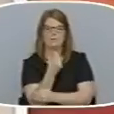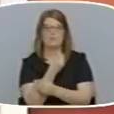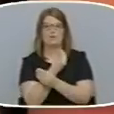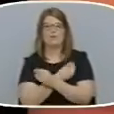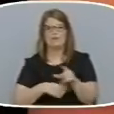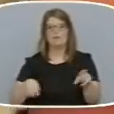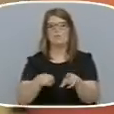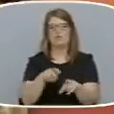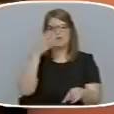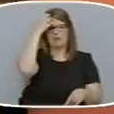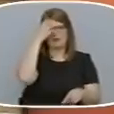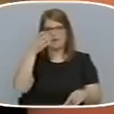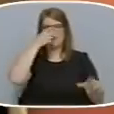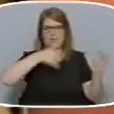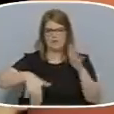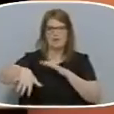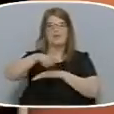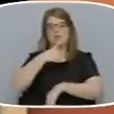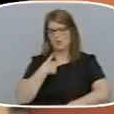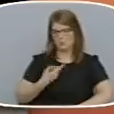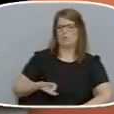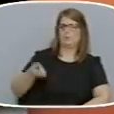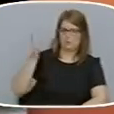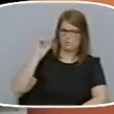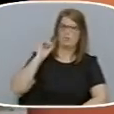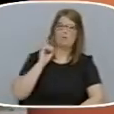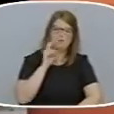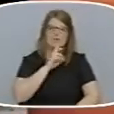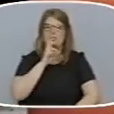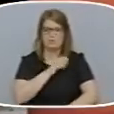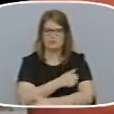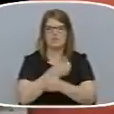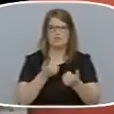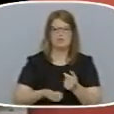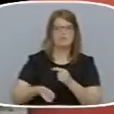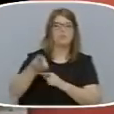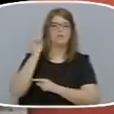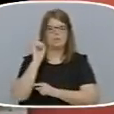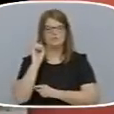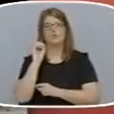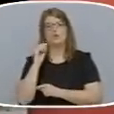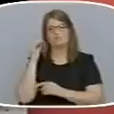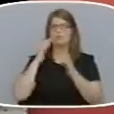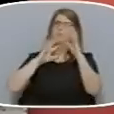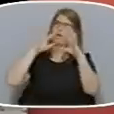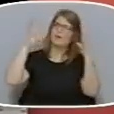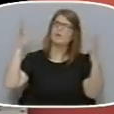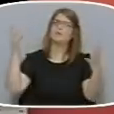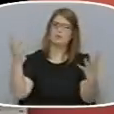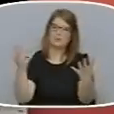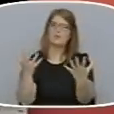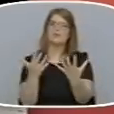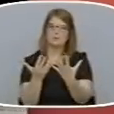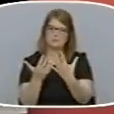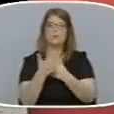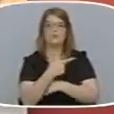rei das multidões. Não sou rato da cidade, nem do campo, nem do espaço. Topo Gigio,